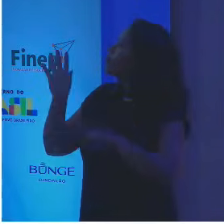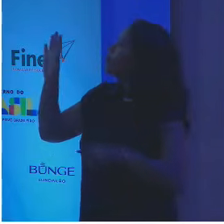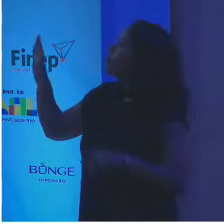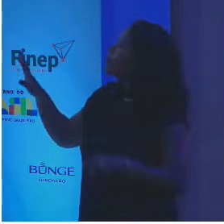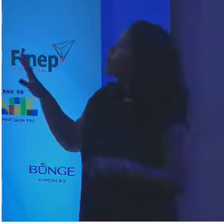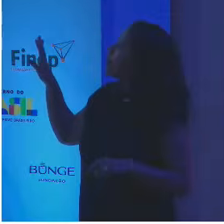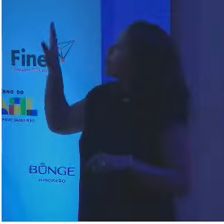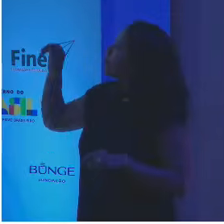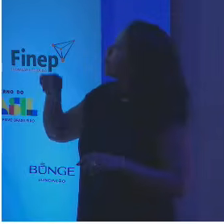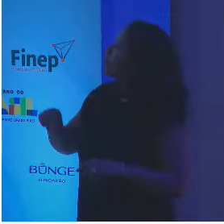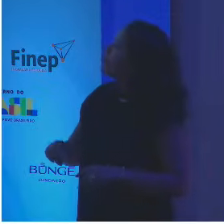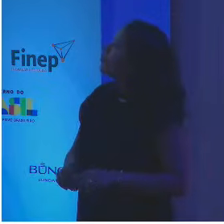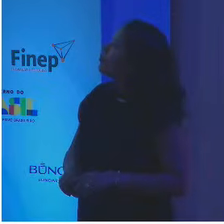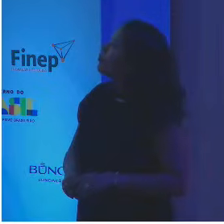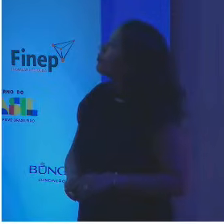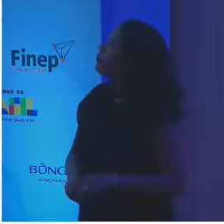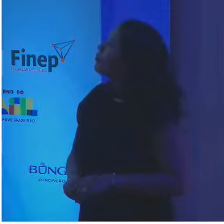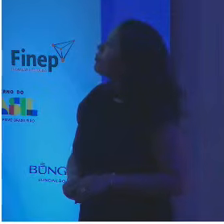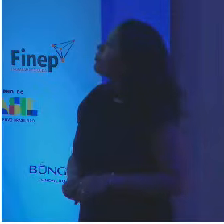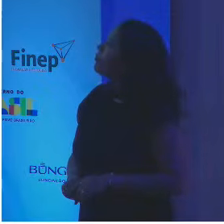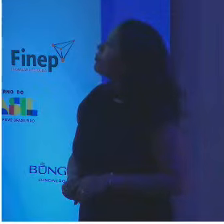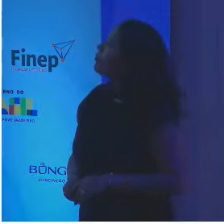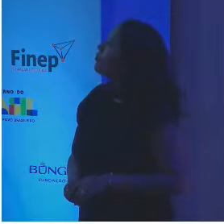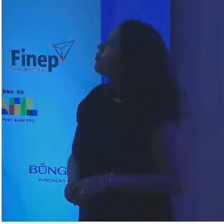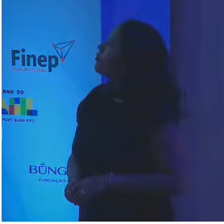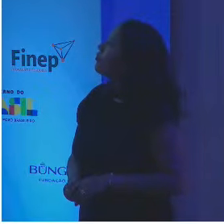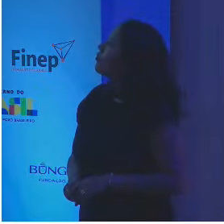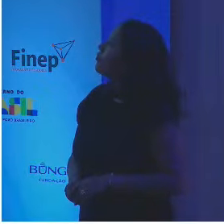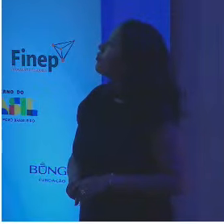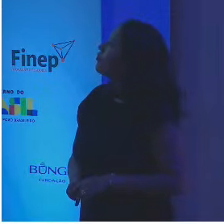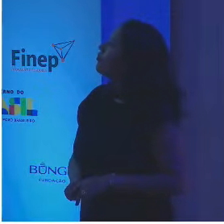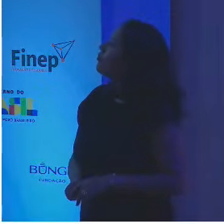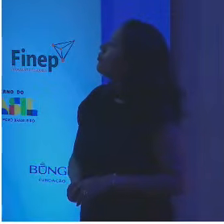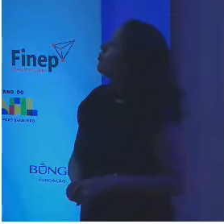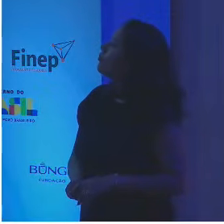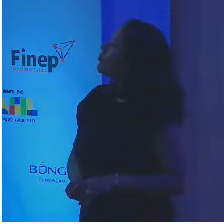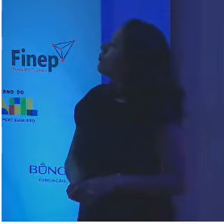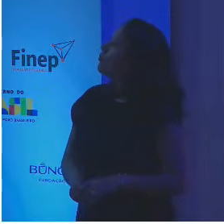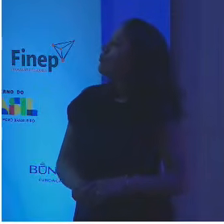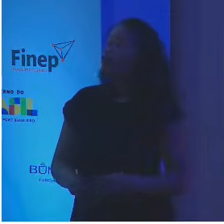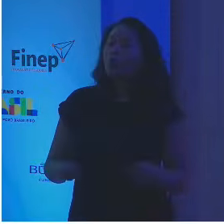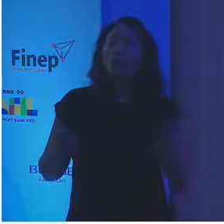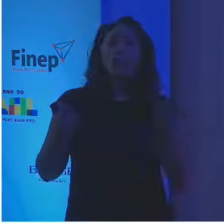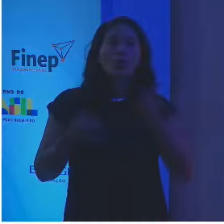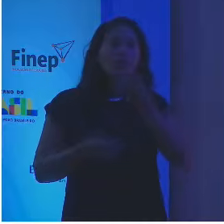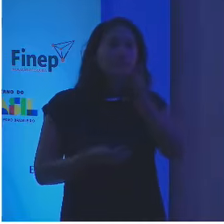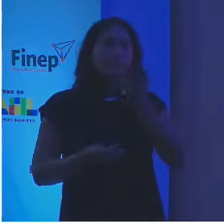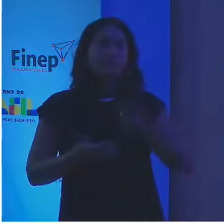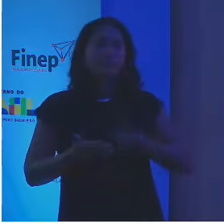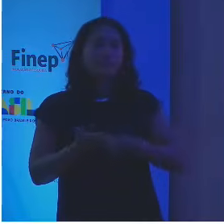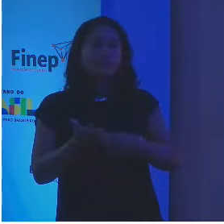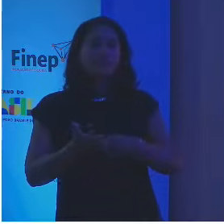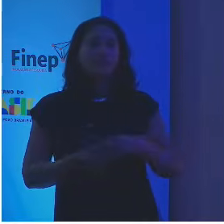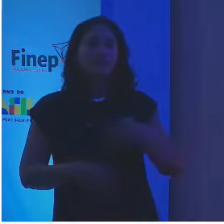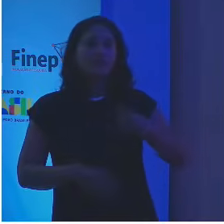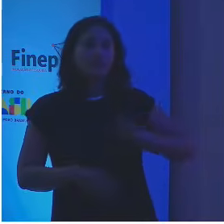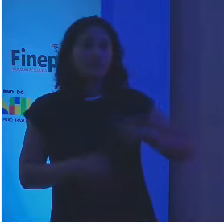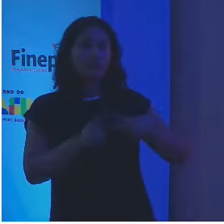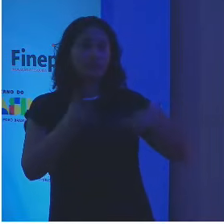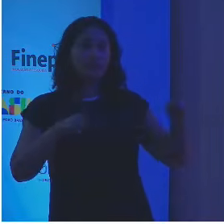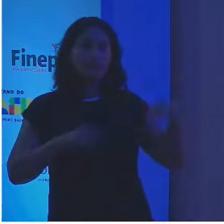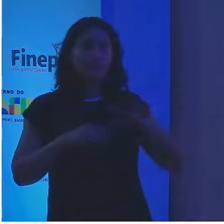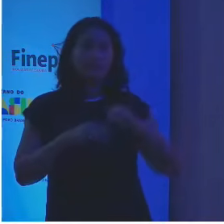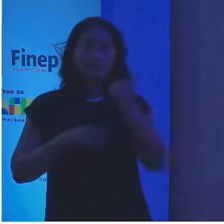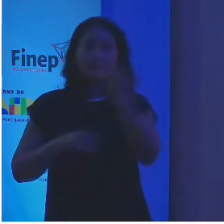para biodiversidade marinha. Então, como é que eu vou negociar um tratado internacional sobre biodiversidade marinha que acontece fora